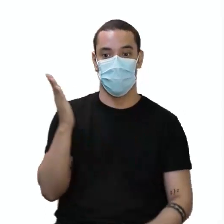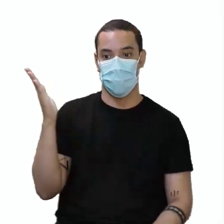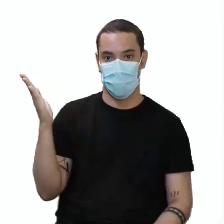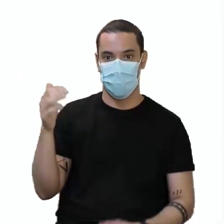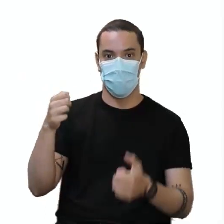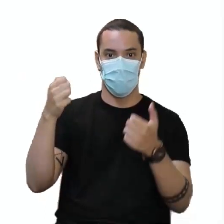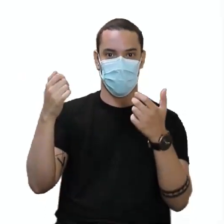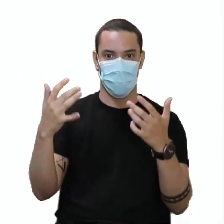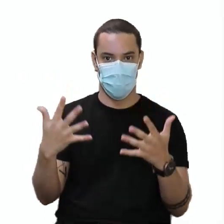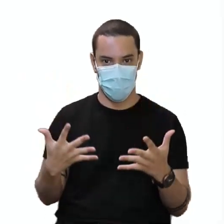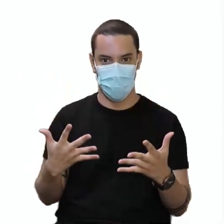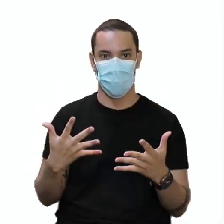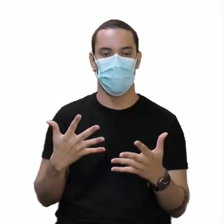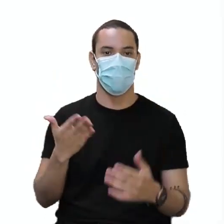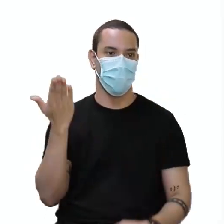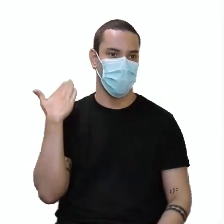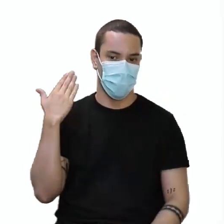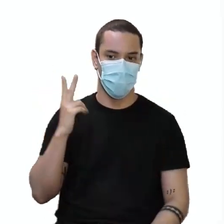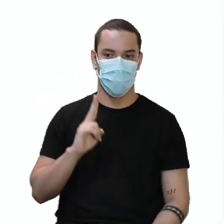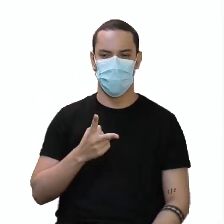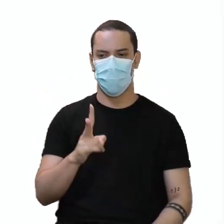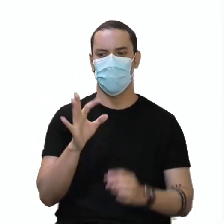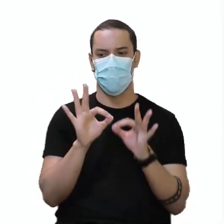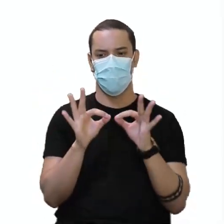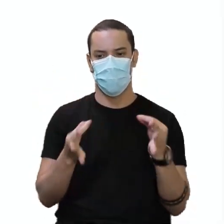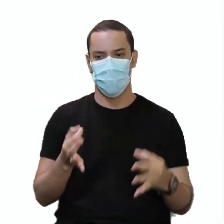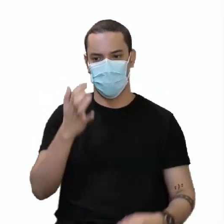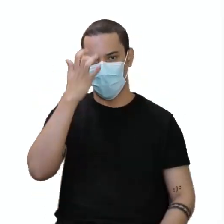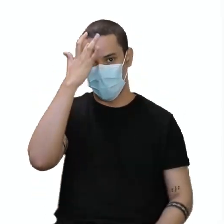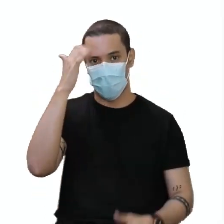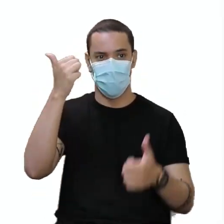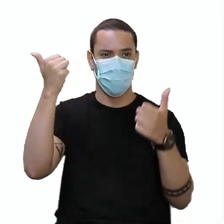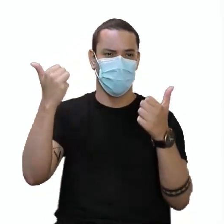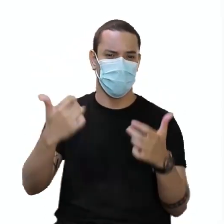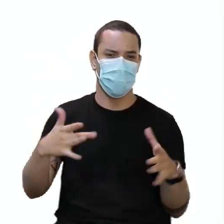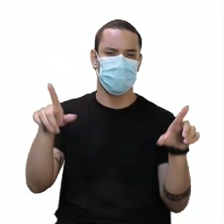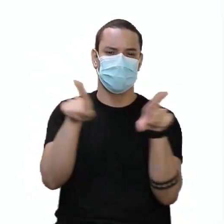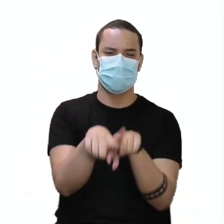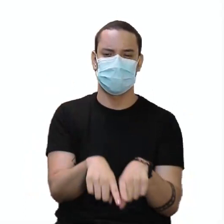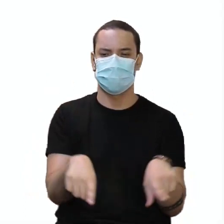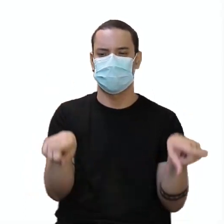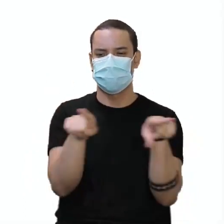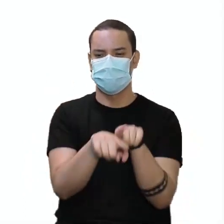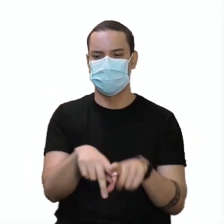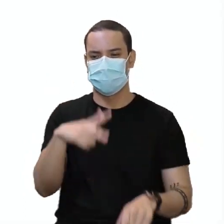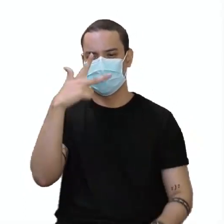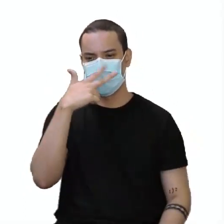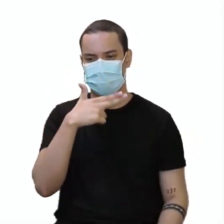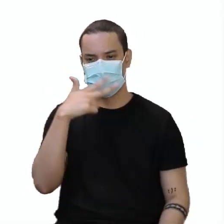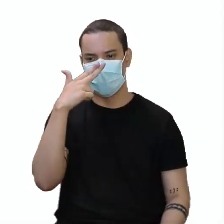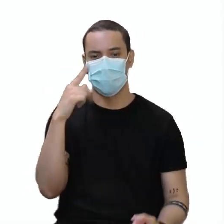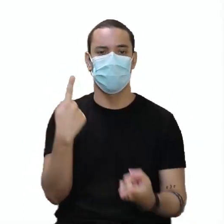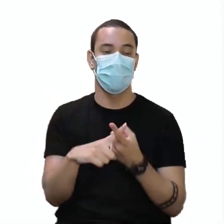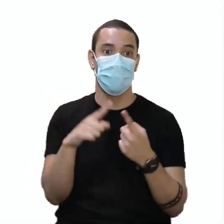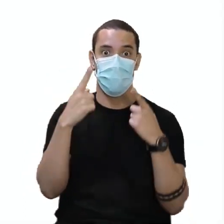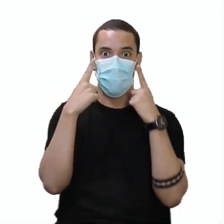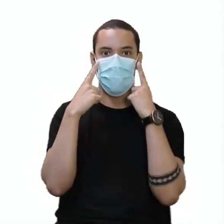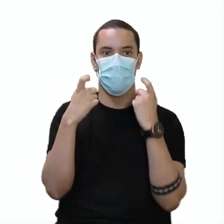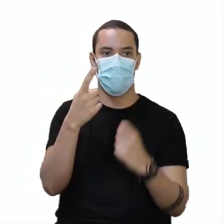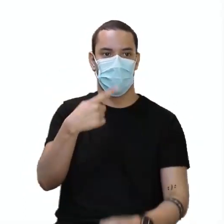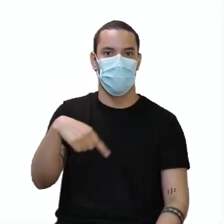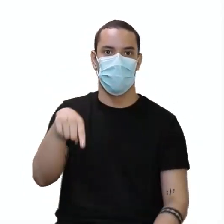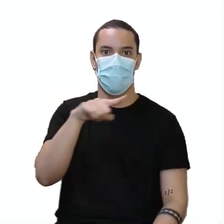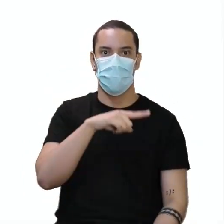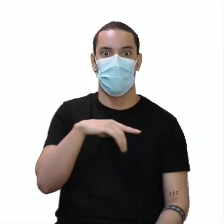sobre past continuous, uma coisa bem fácil, bem simples. Falei, fui repetitiva em algumas coisas, porque é interessante eu ser, para